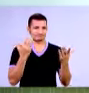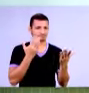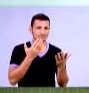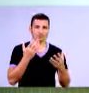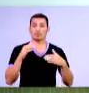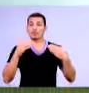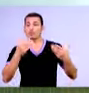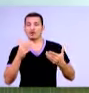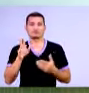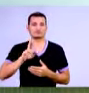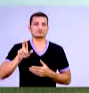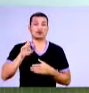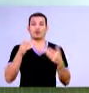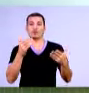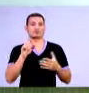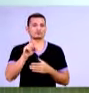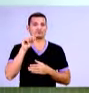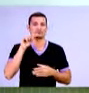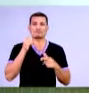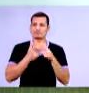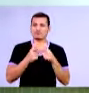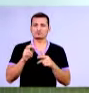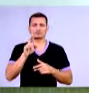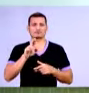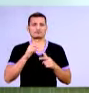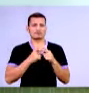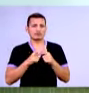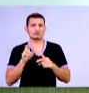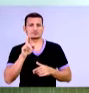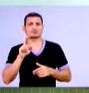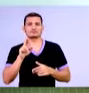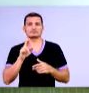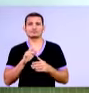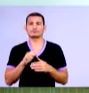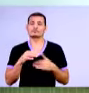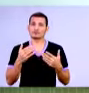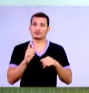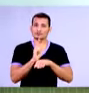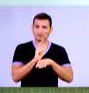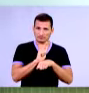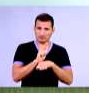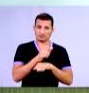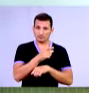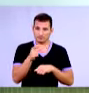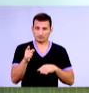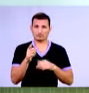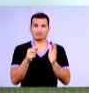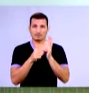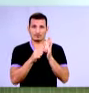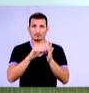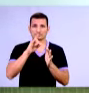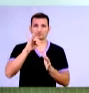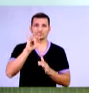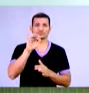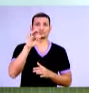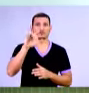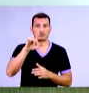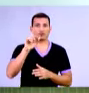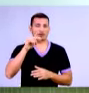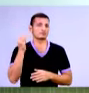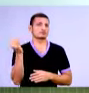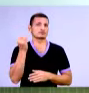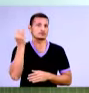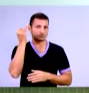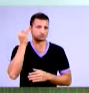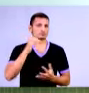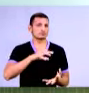qual utilizar, por que utilizar, quando utilizar determinada ferramenta. Então, o gerenciamento dessas ferramentas digitais, ele torna-se crucial no